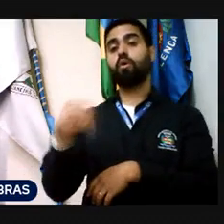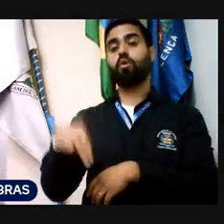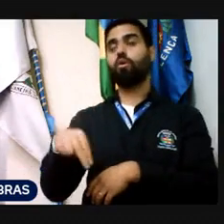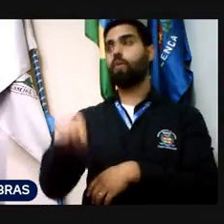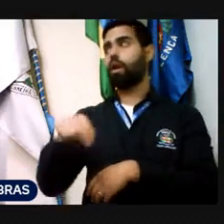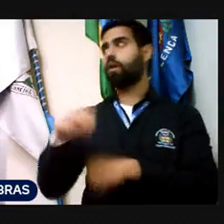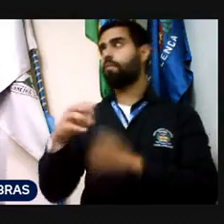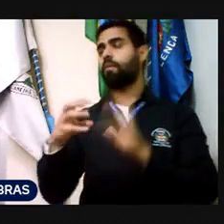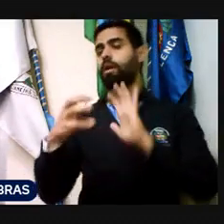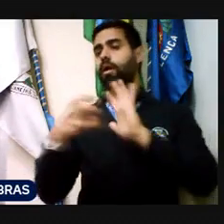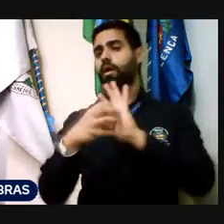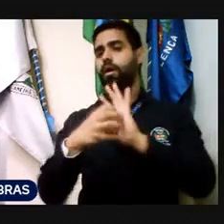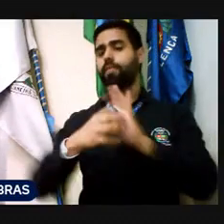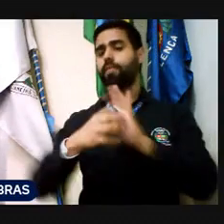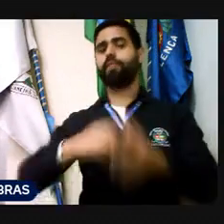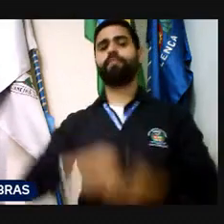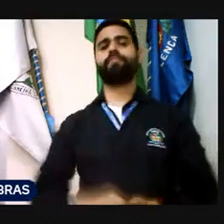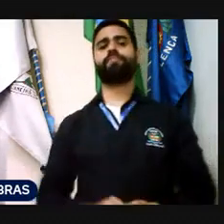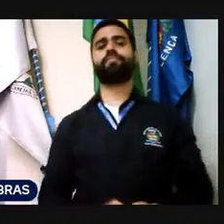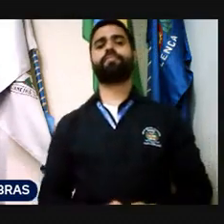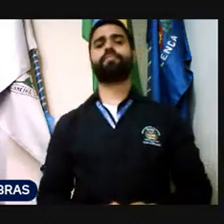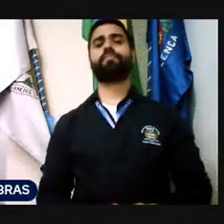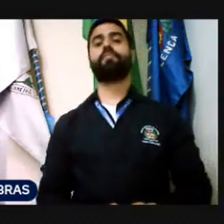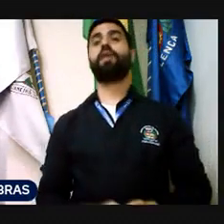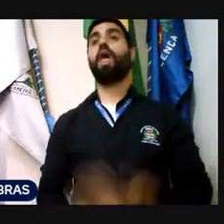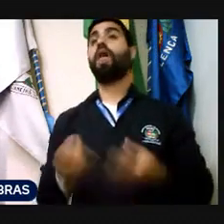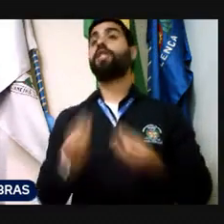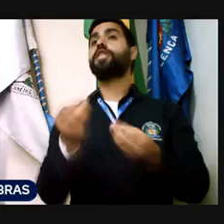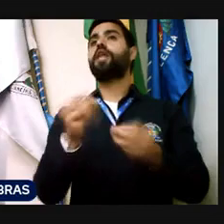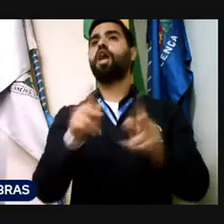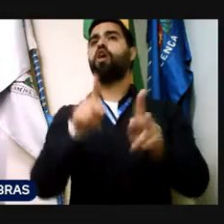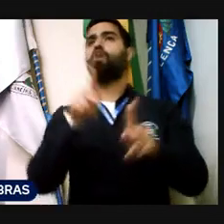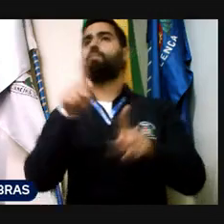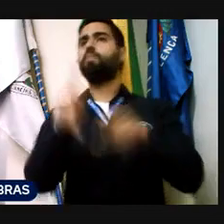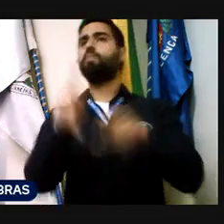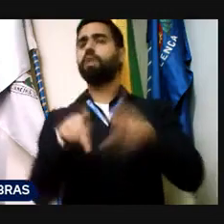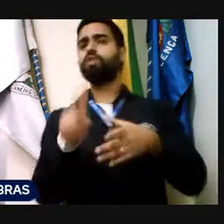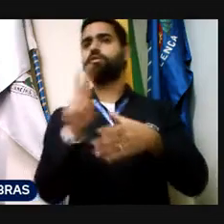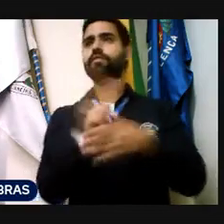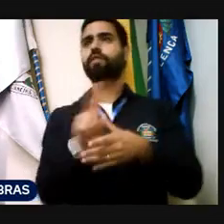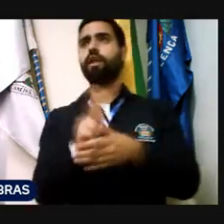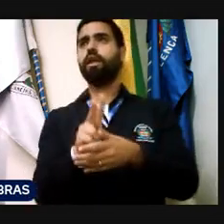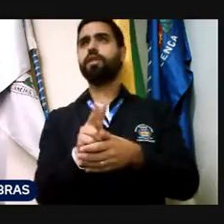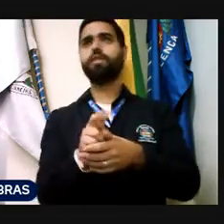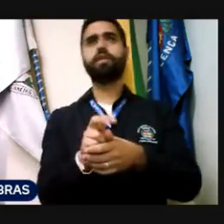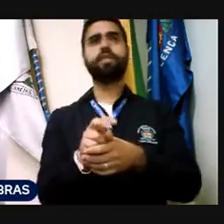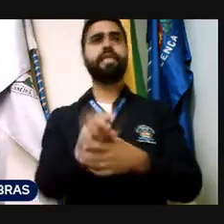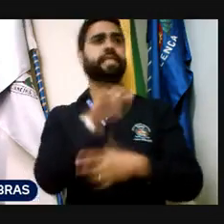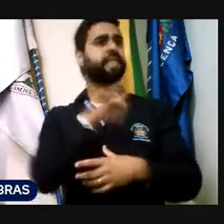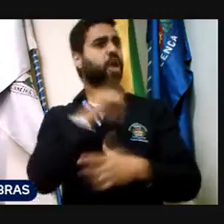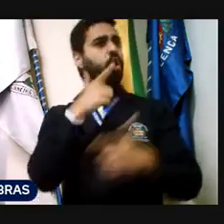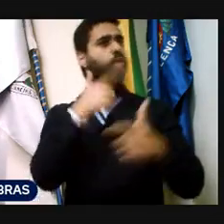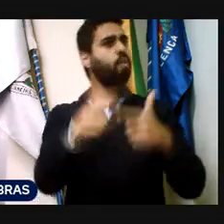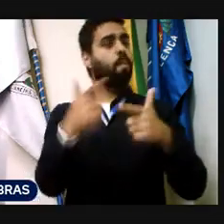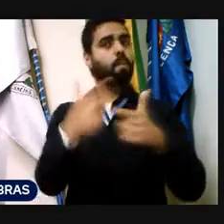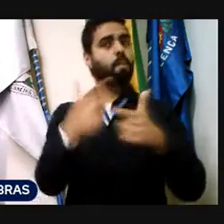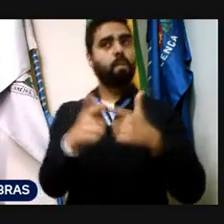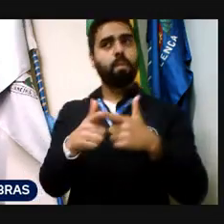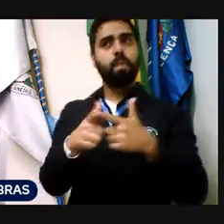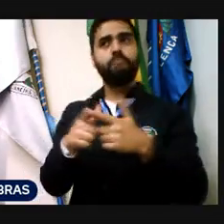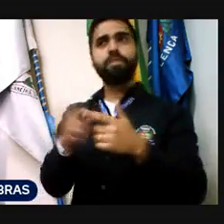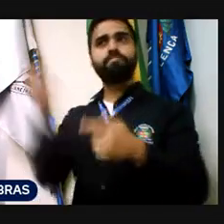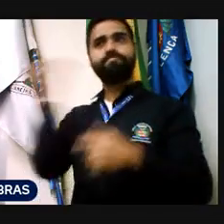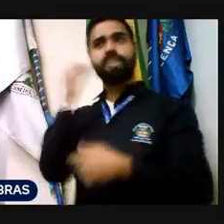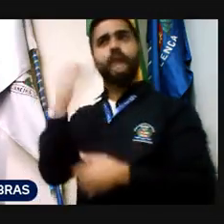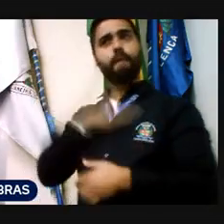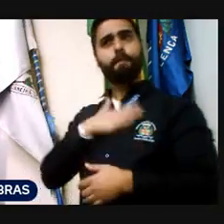essa casa do povo, dando à população de Valença uma maneira de recorrer, de uma maneira de ir atrás